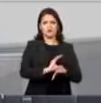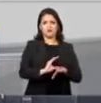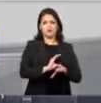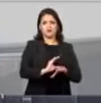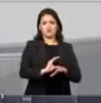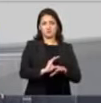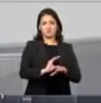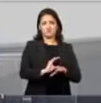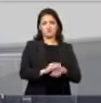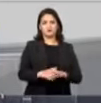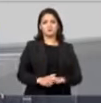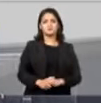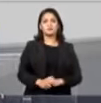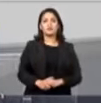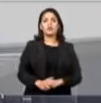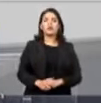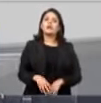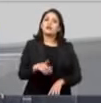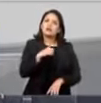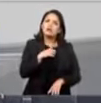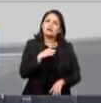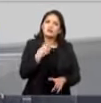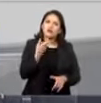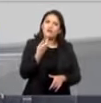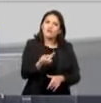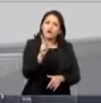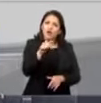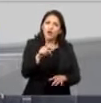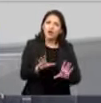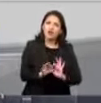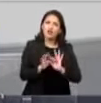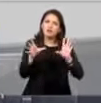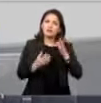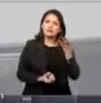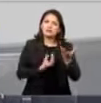Federal, que preconiza a liberdade de expressão